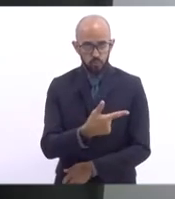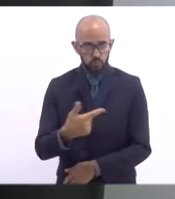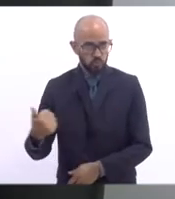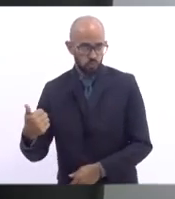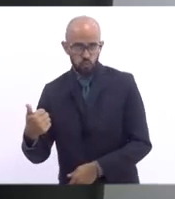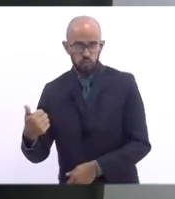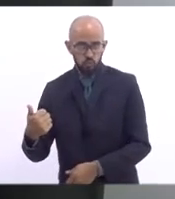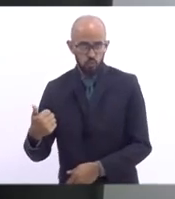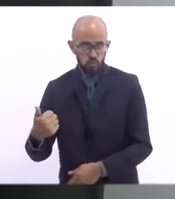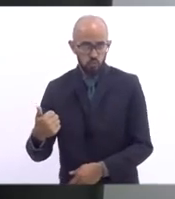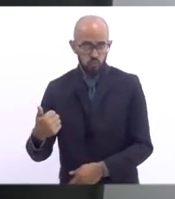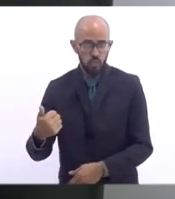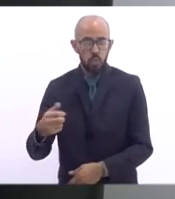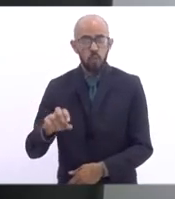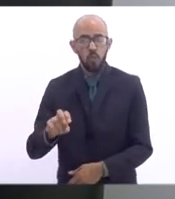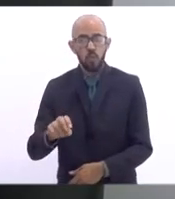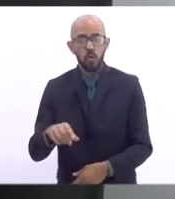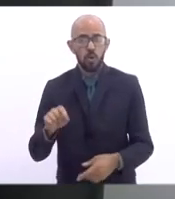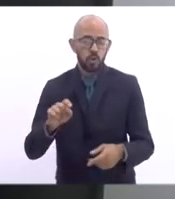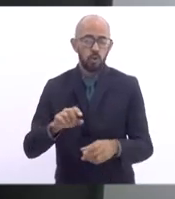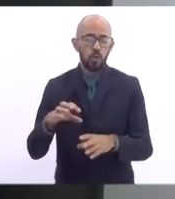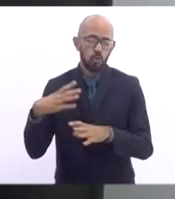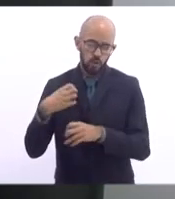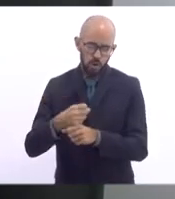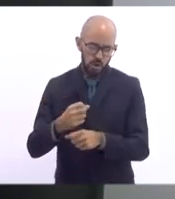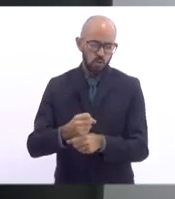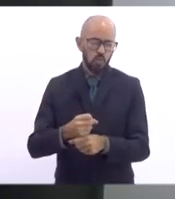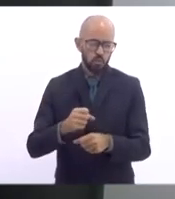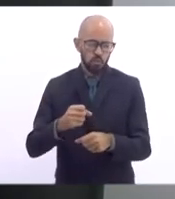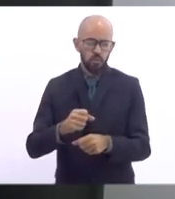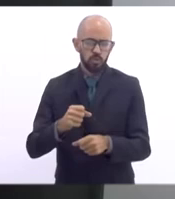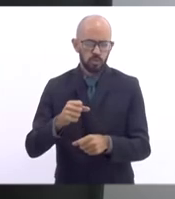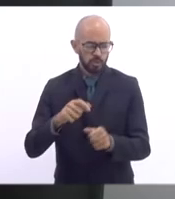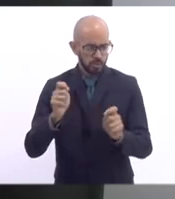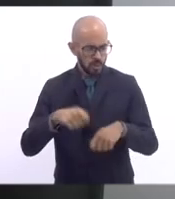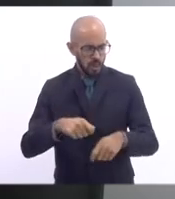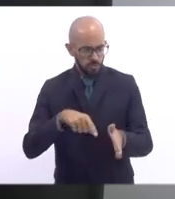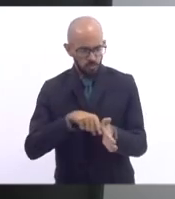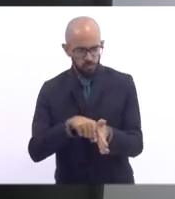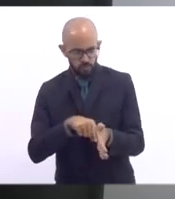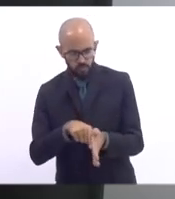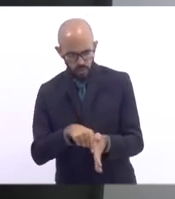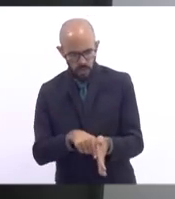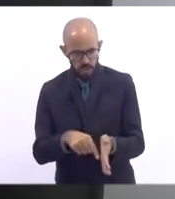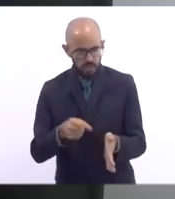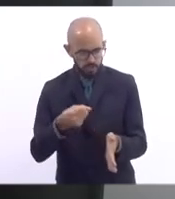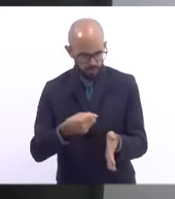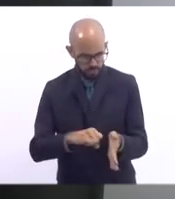e com as projeções ele verificasse afirmação